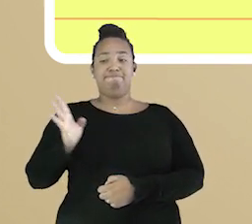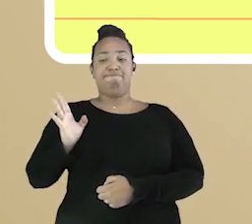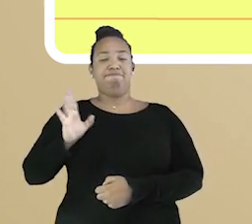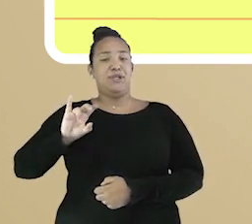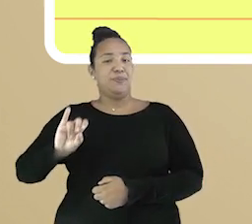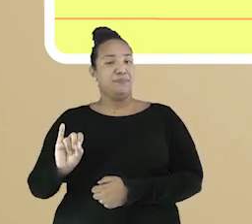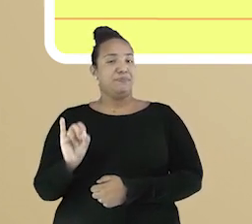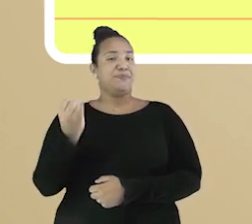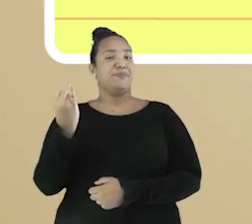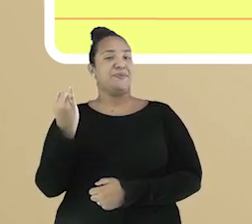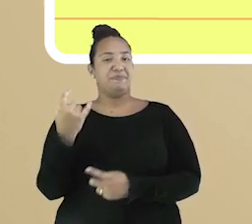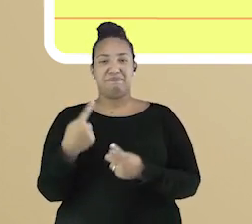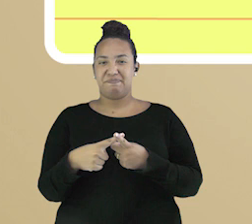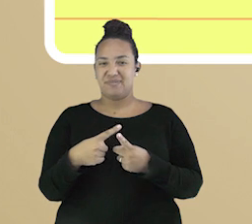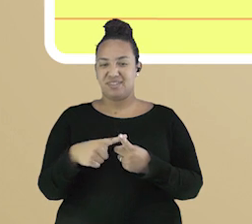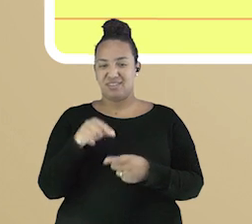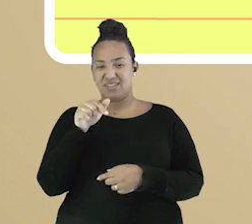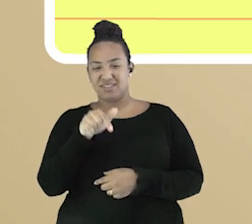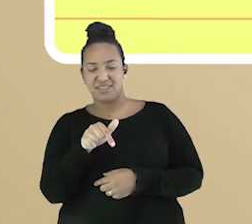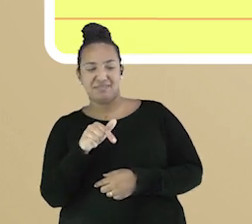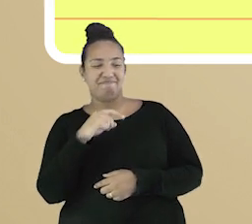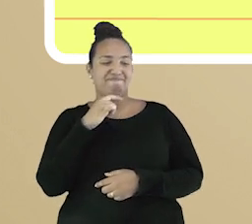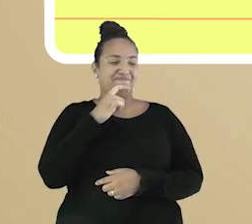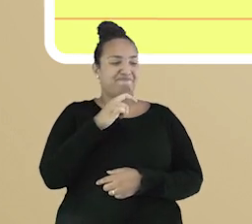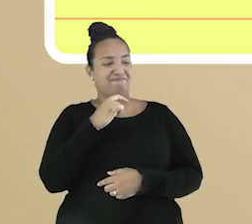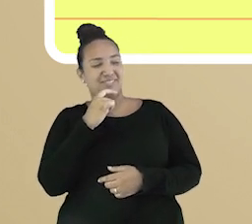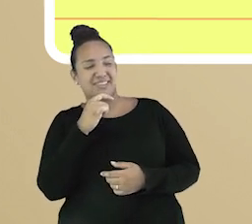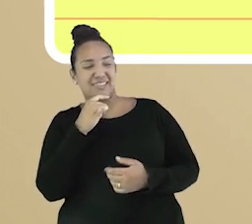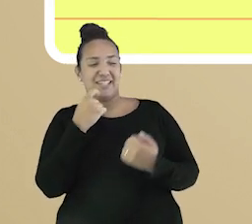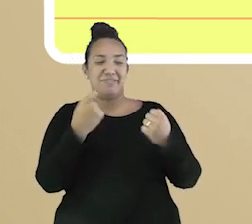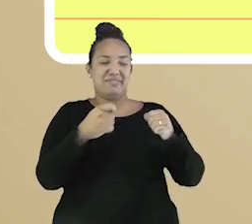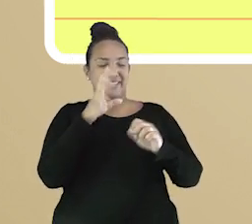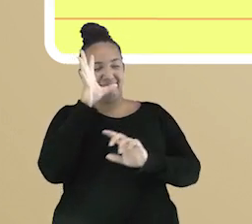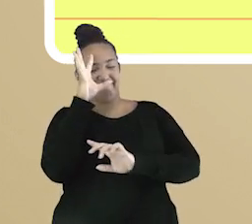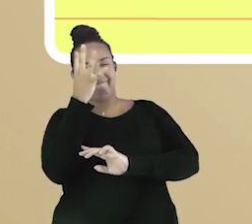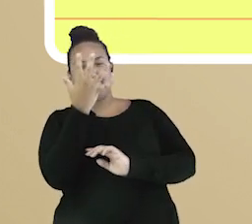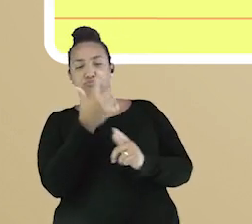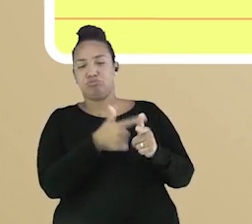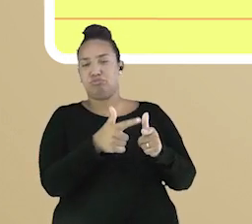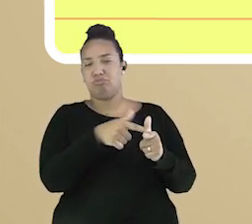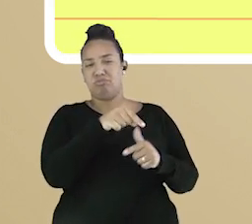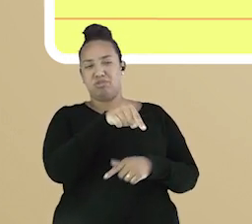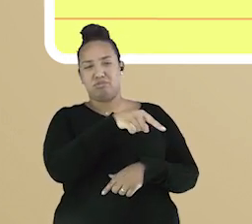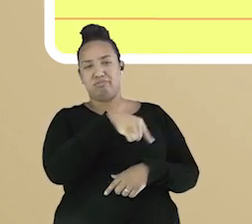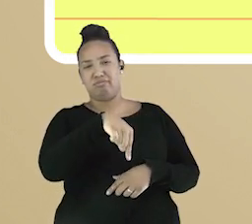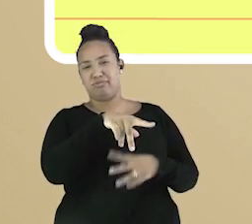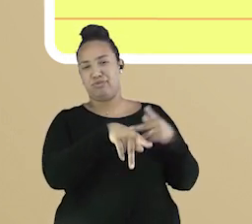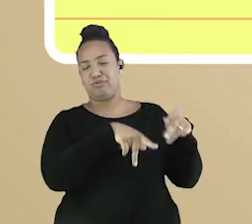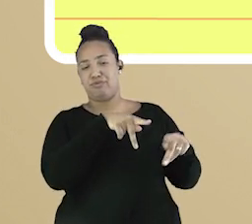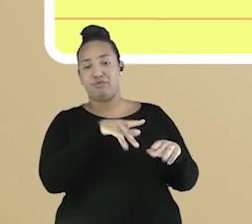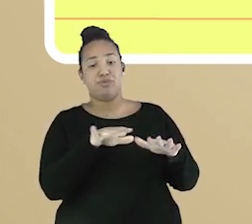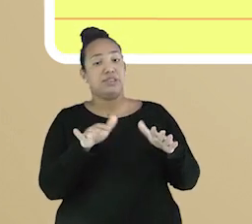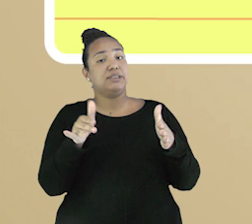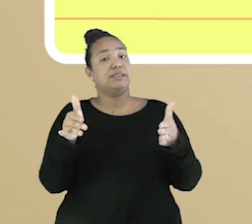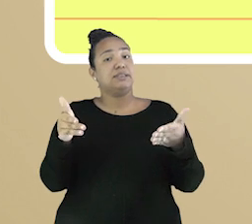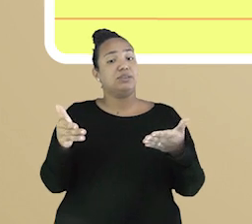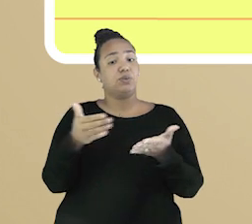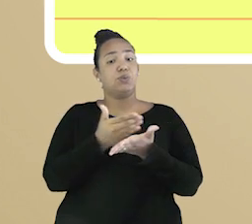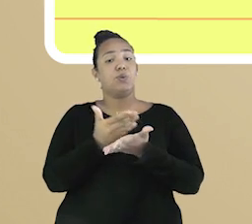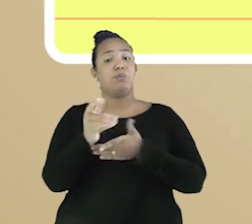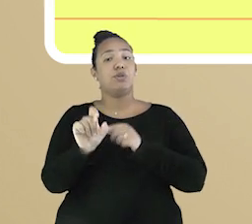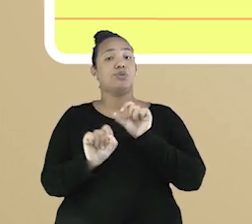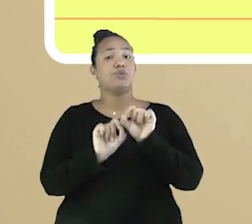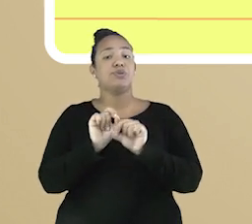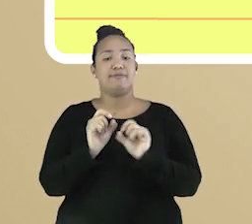pois a forma como as coisas andavam já não era mais suficiente para dar conta daquela população. A partir daí, existe então